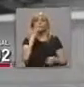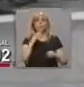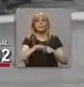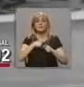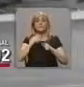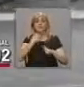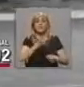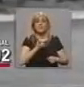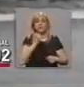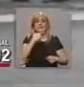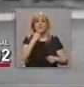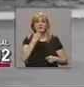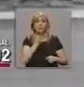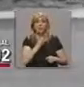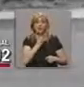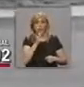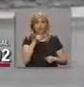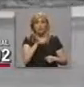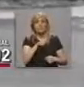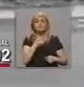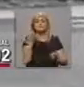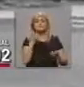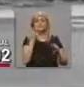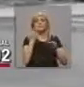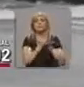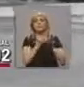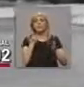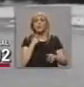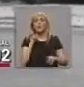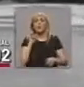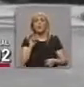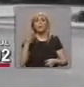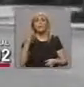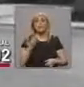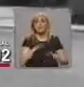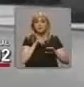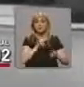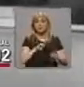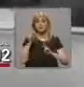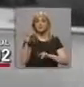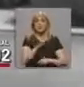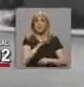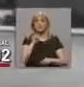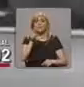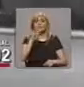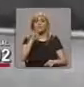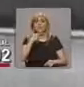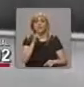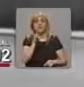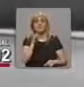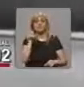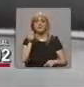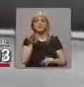a ditadura em Portugal valeu-lhe a inevitável saída do curso de Direito e a entrada na Faculdade de Letras, onde se forma